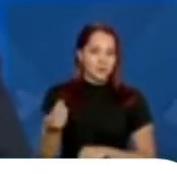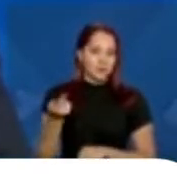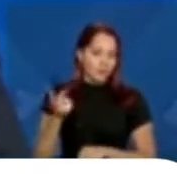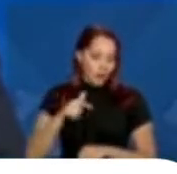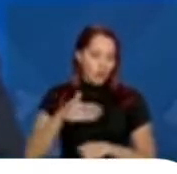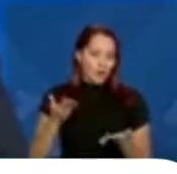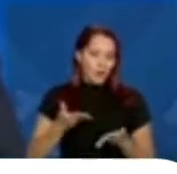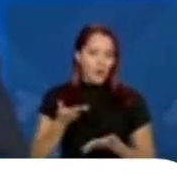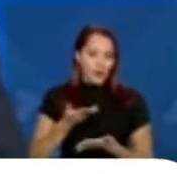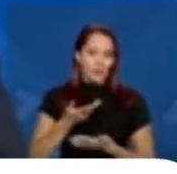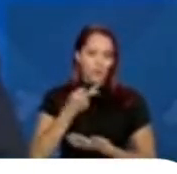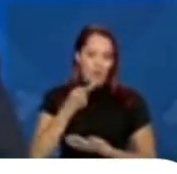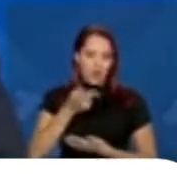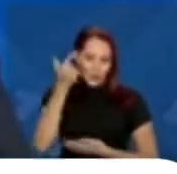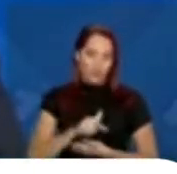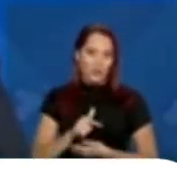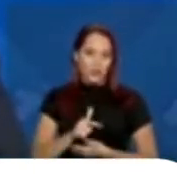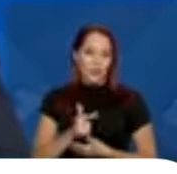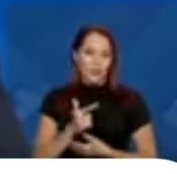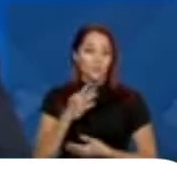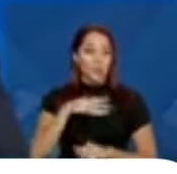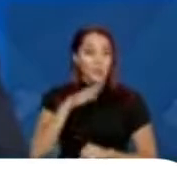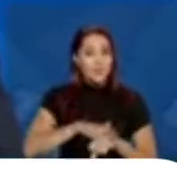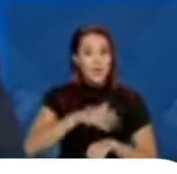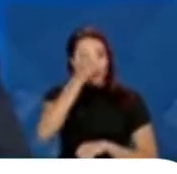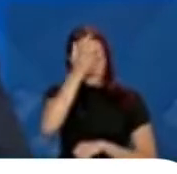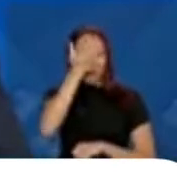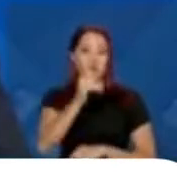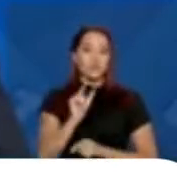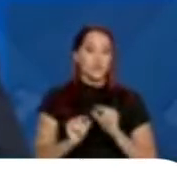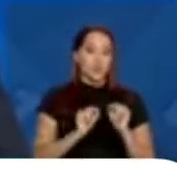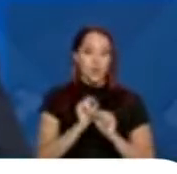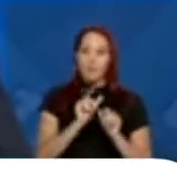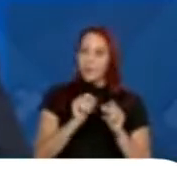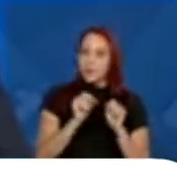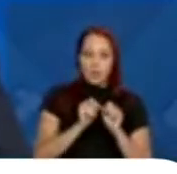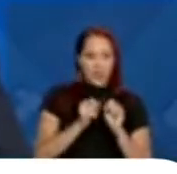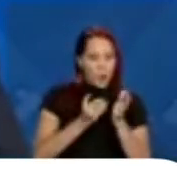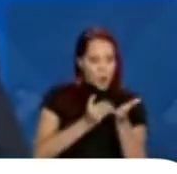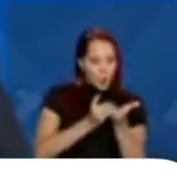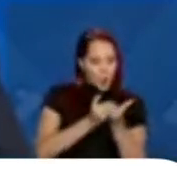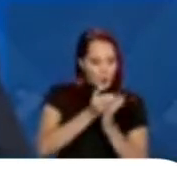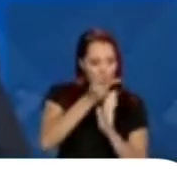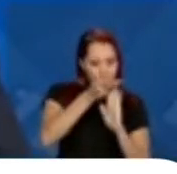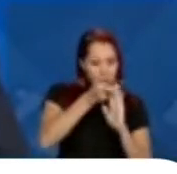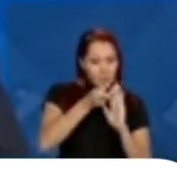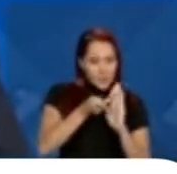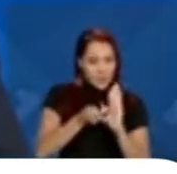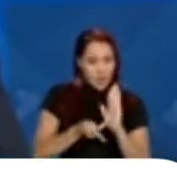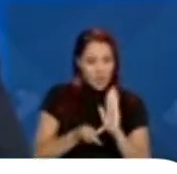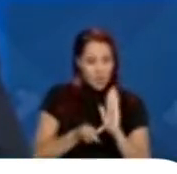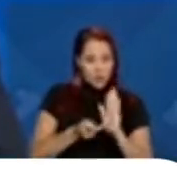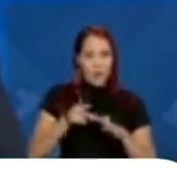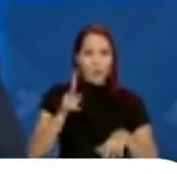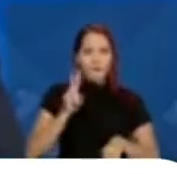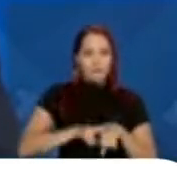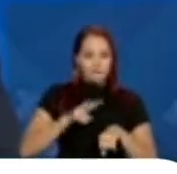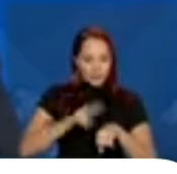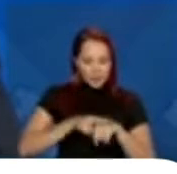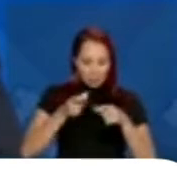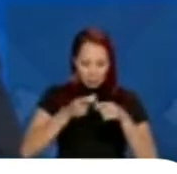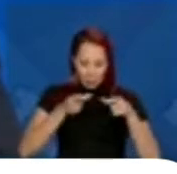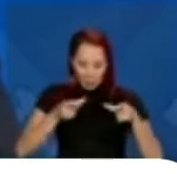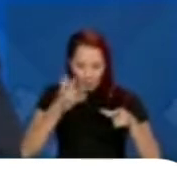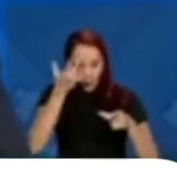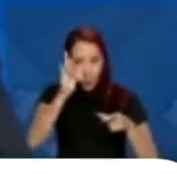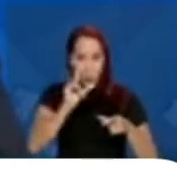fácil, desculpa a palavra novamente, do que você fazer um planejamento num vidro opaco, sem saber como a coisa vai